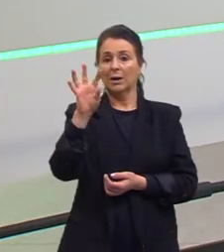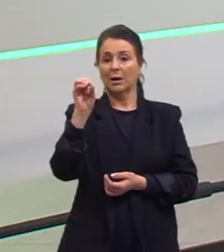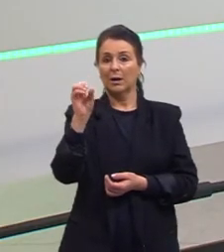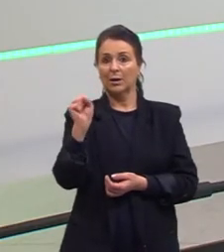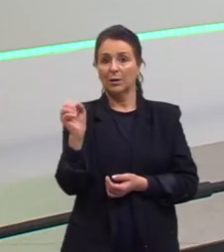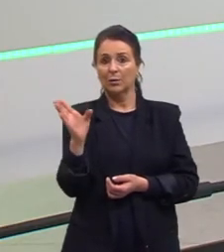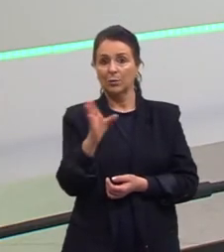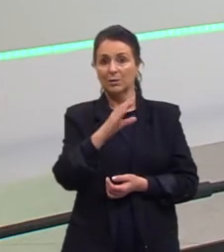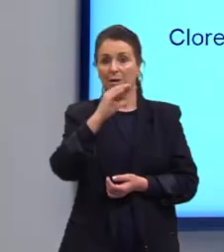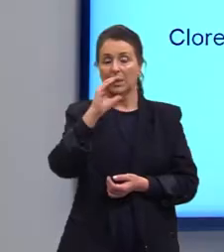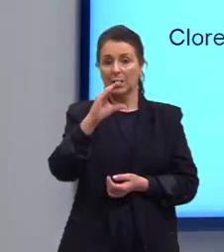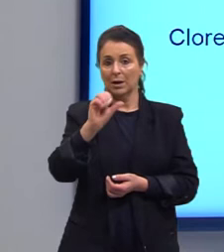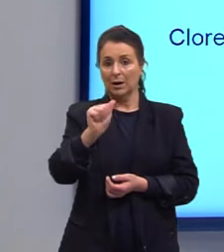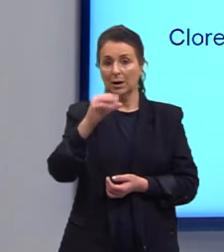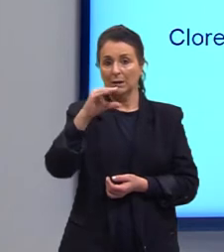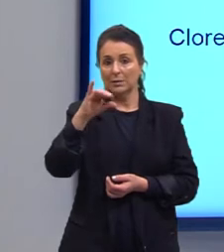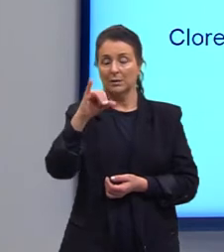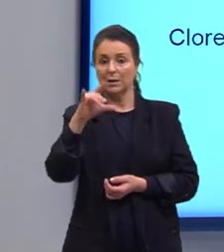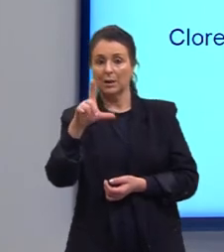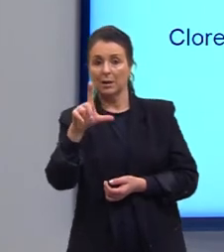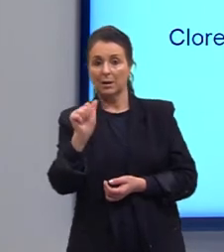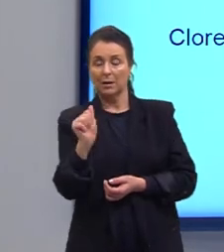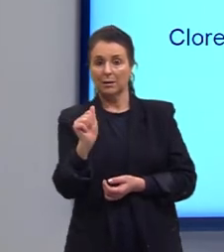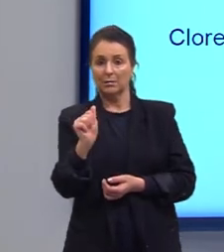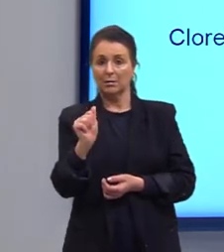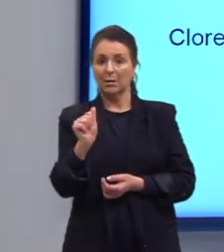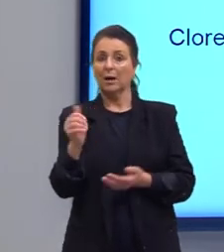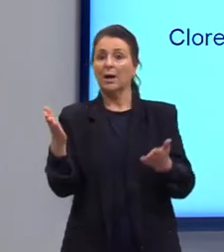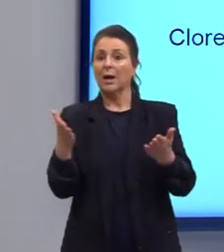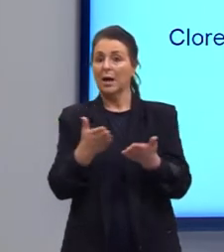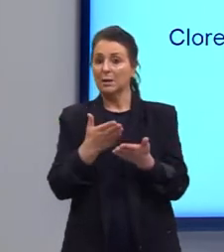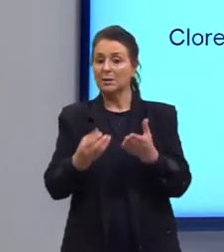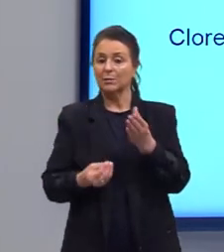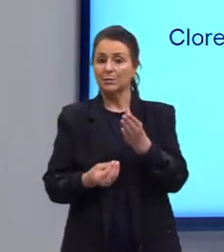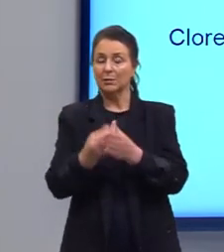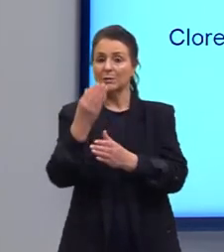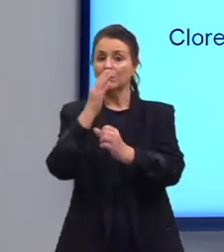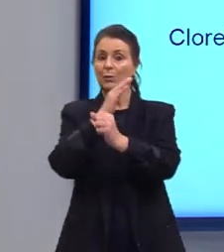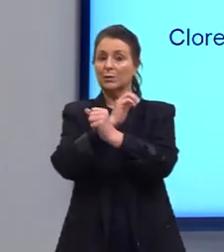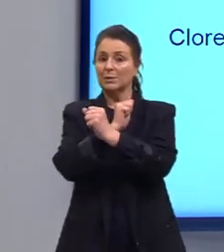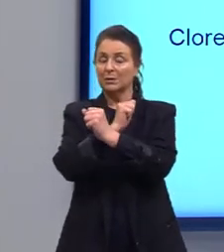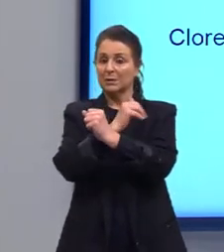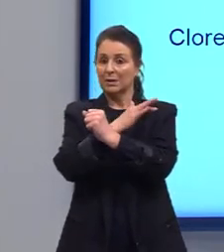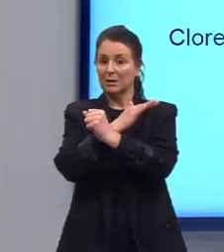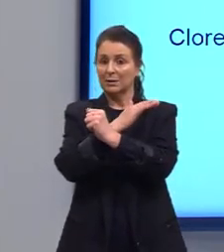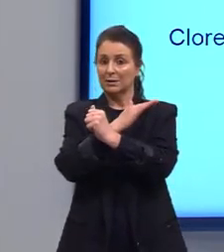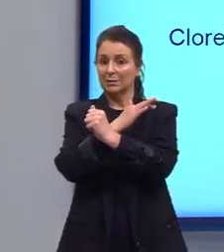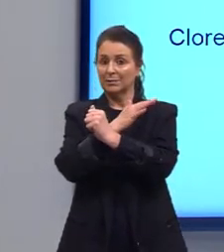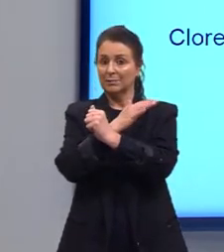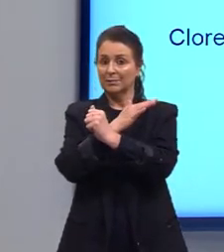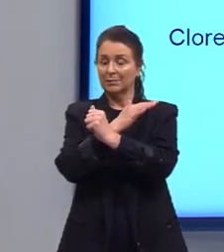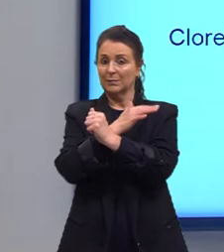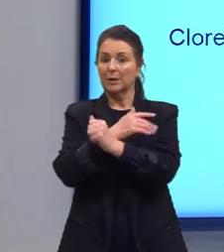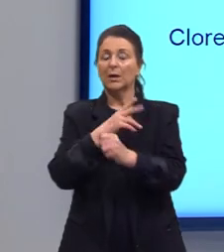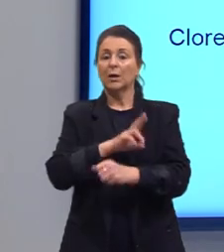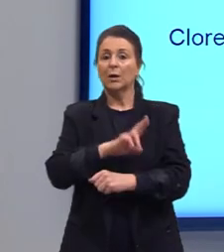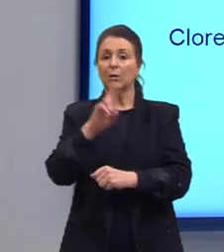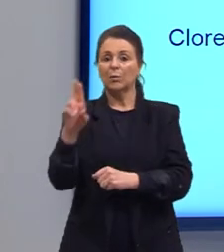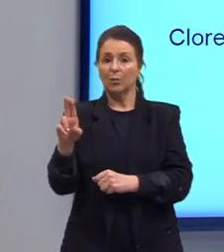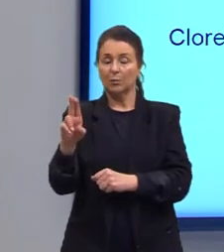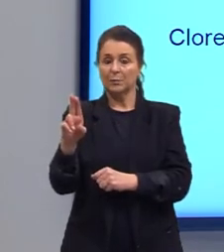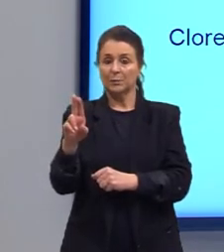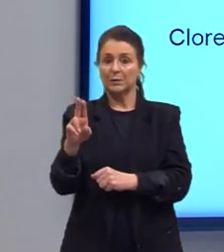Lembrando que são derivados dos ácidos tá isso influencia um pouquinho da nomenclatura por quê vai ser o nome do